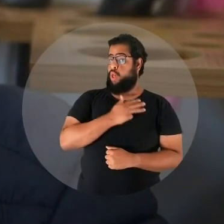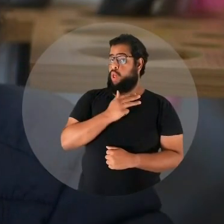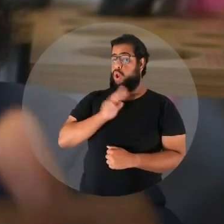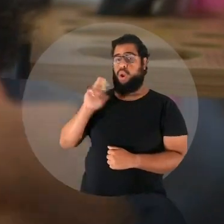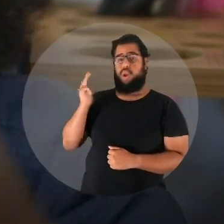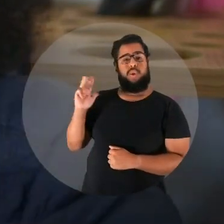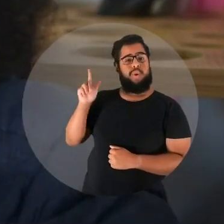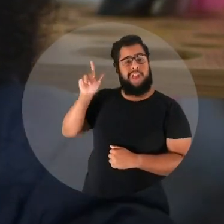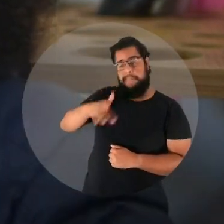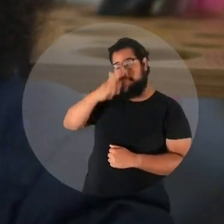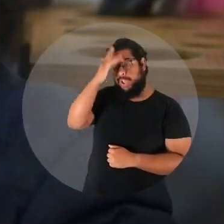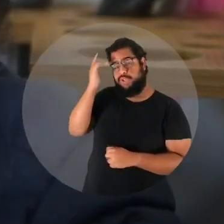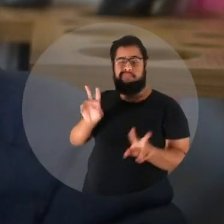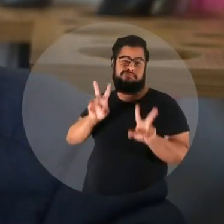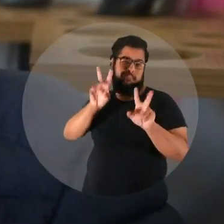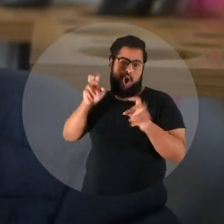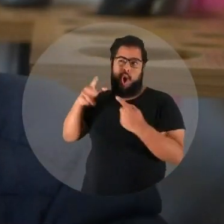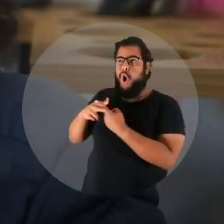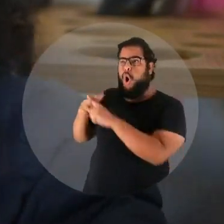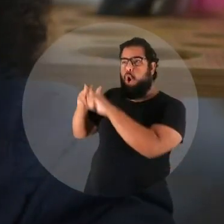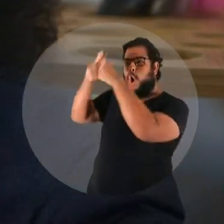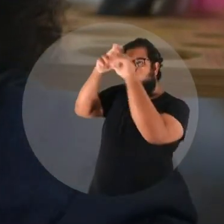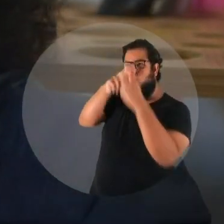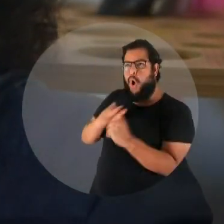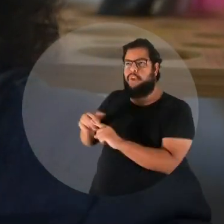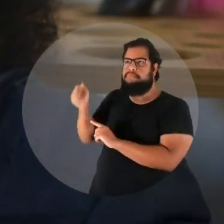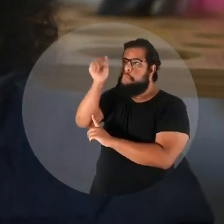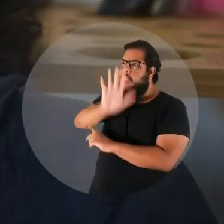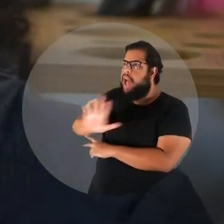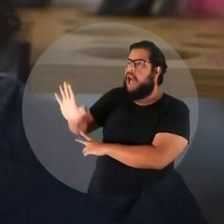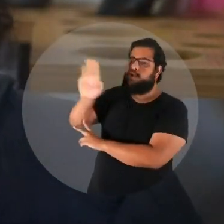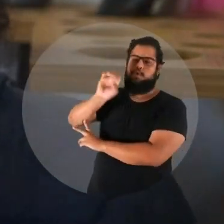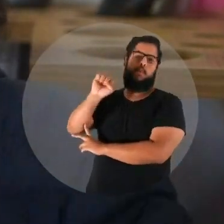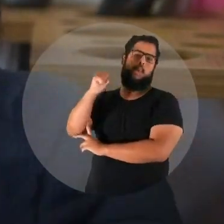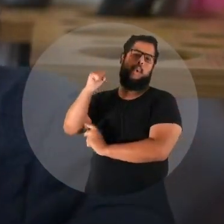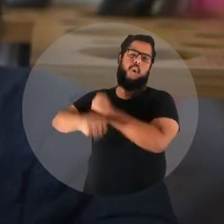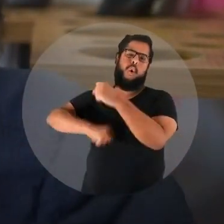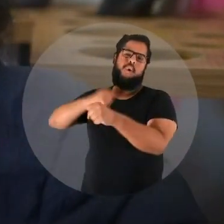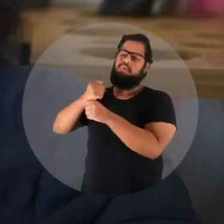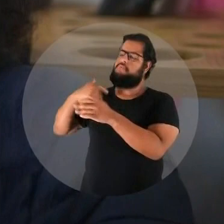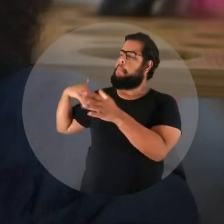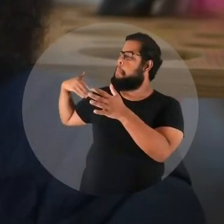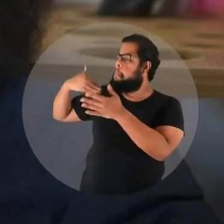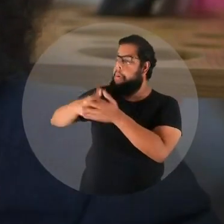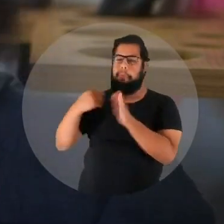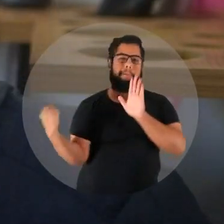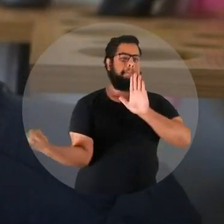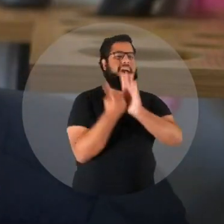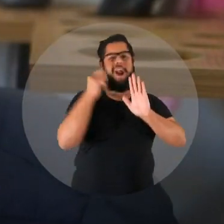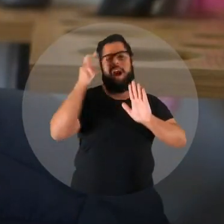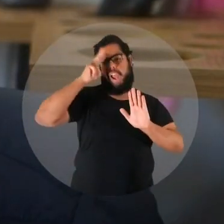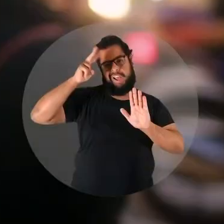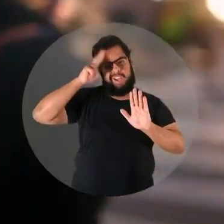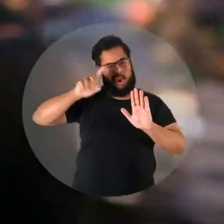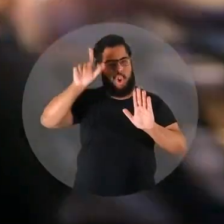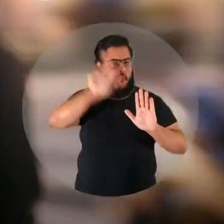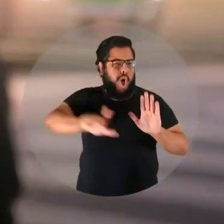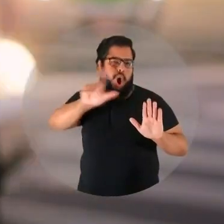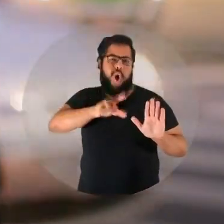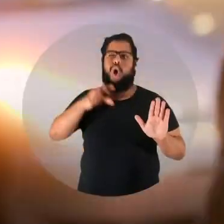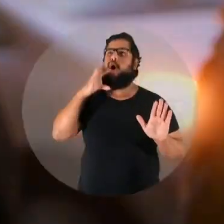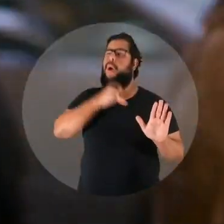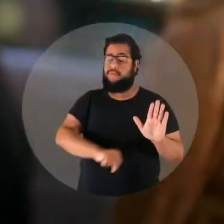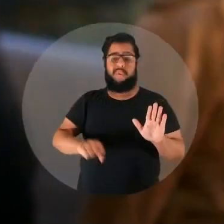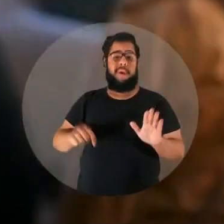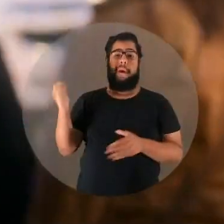O Lula foi o que consertou esse país aqui em 8 anos. Foi o melhor da história, indiscutivelmente. O Brasil